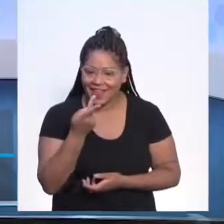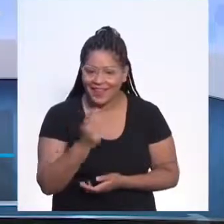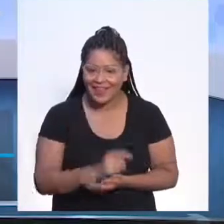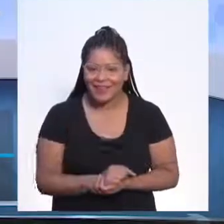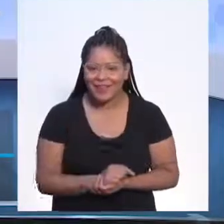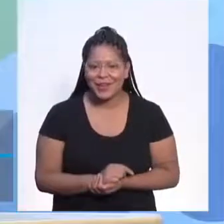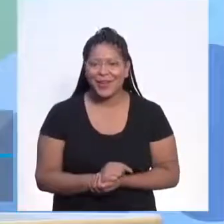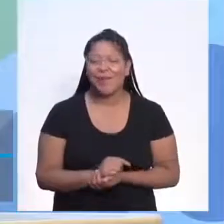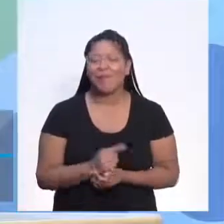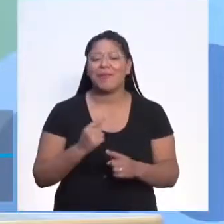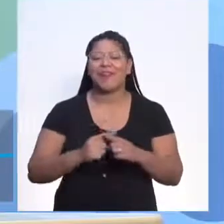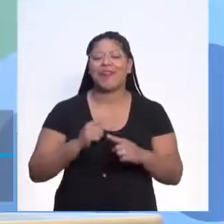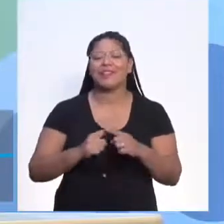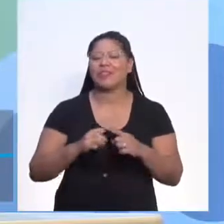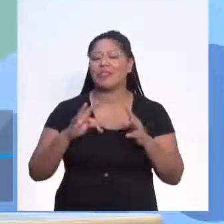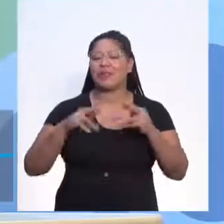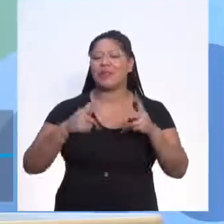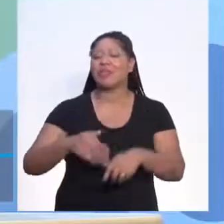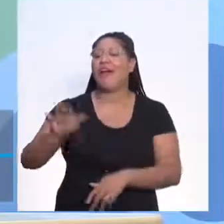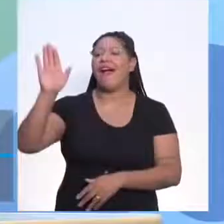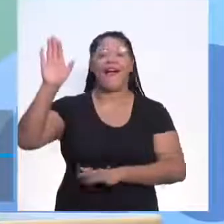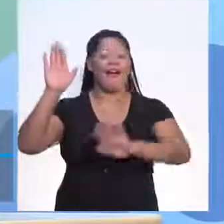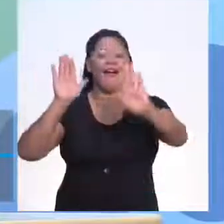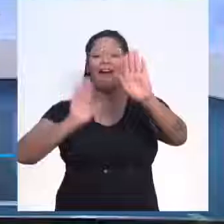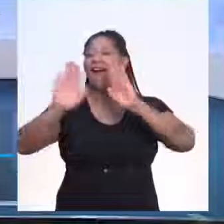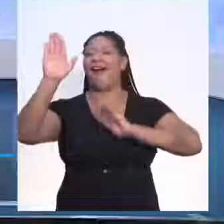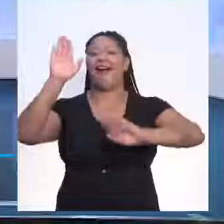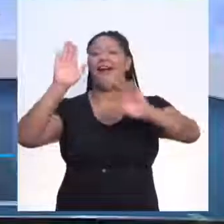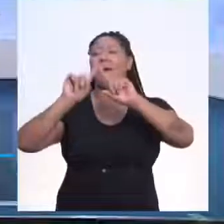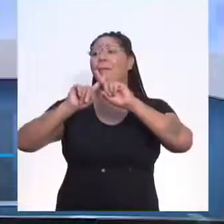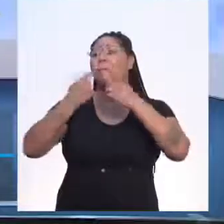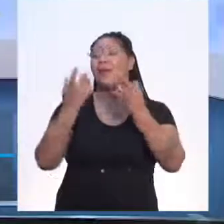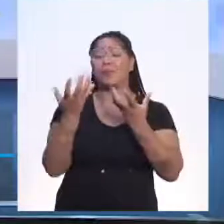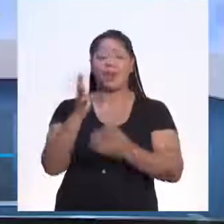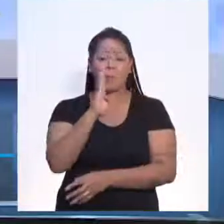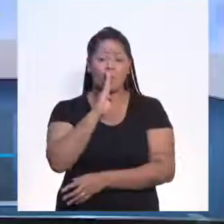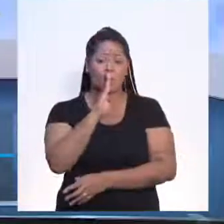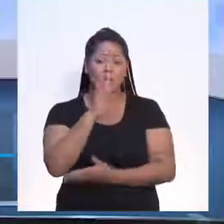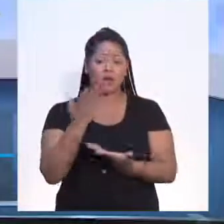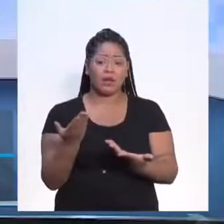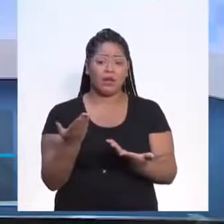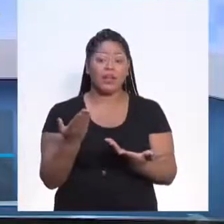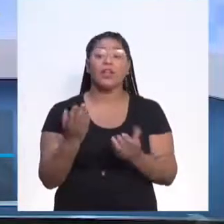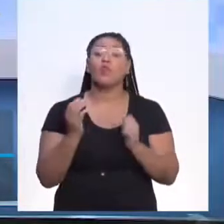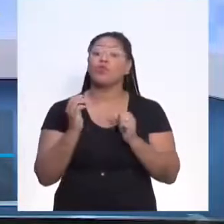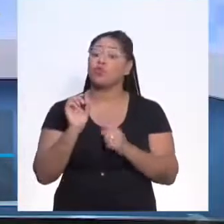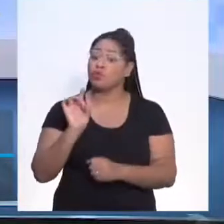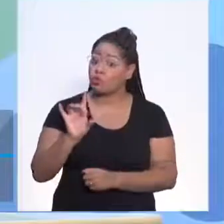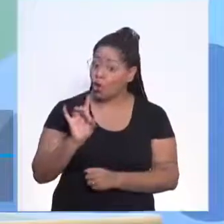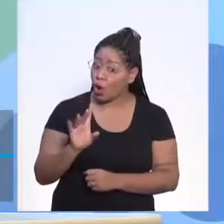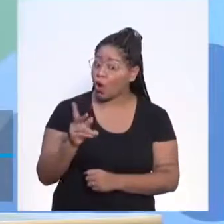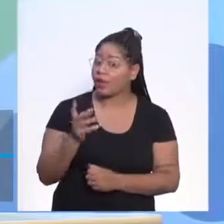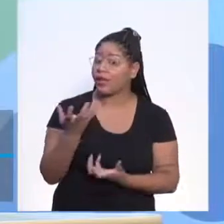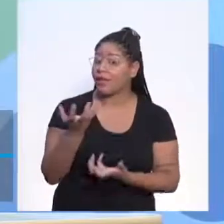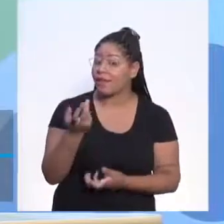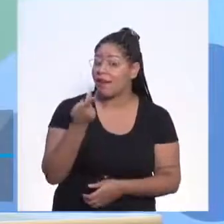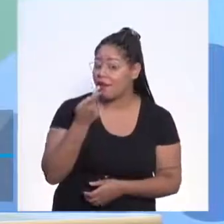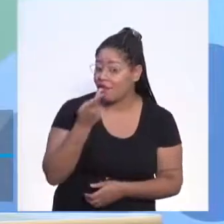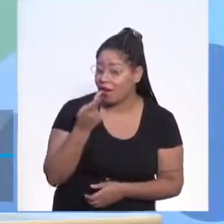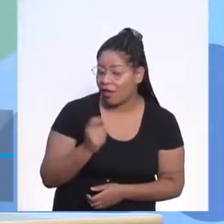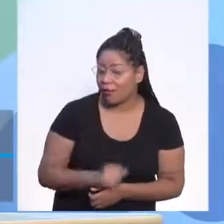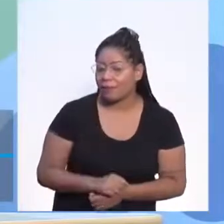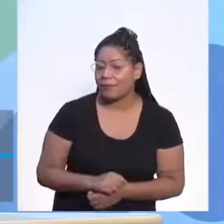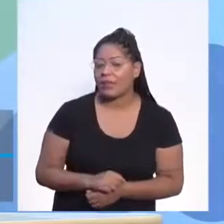fala levante a mão, todo mundo clica pedindo para levantar a mão, né? É verdade. Clica a mão para falar É com verdade. a gente. E aí, quando autorizar, vai aparecer,